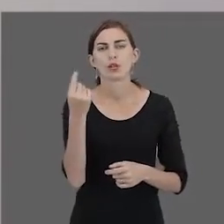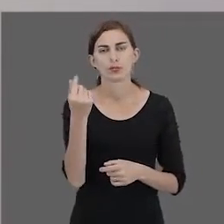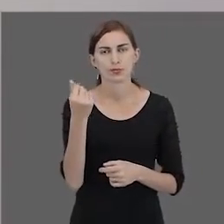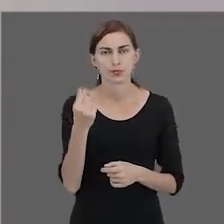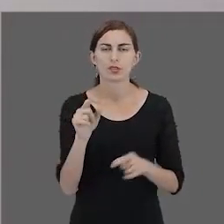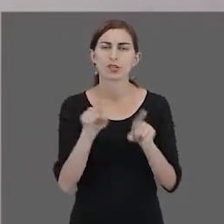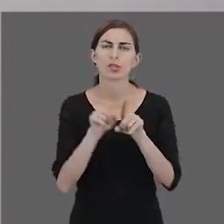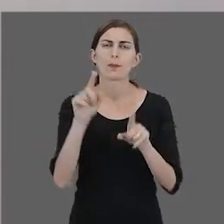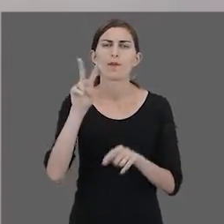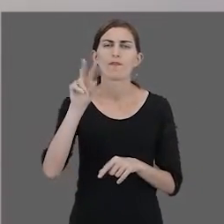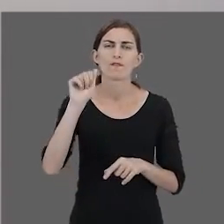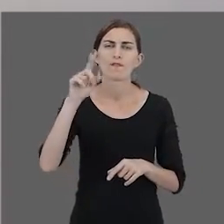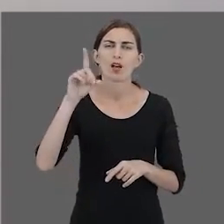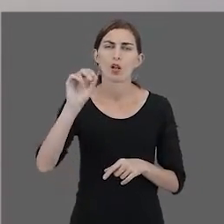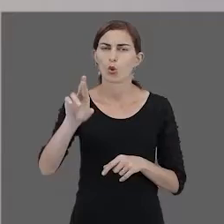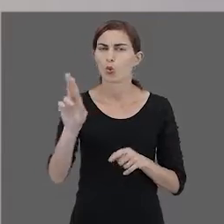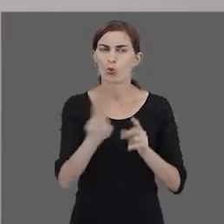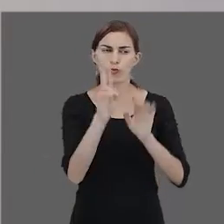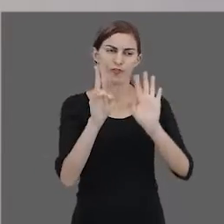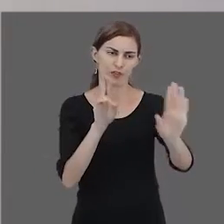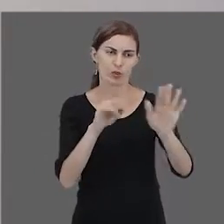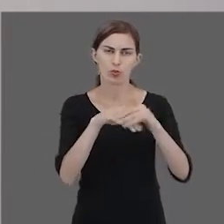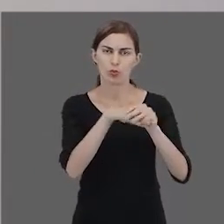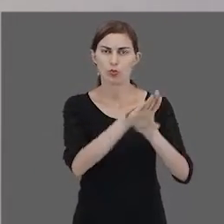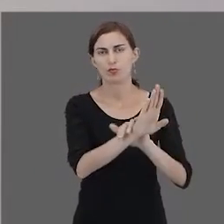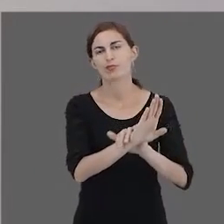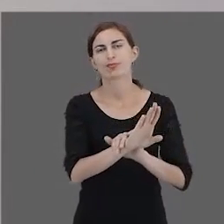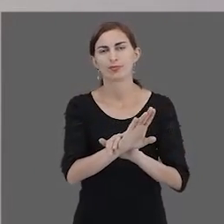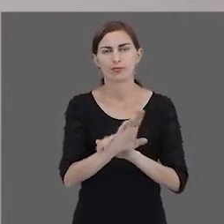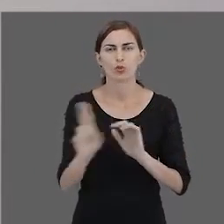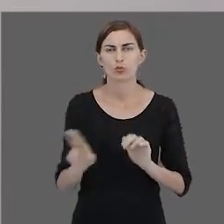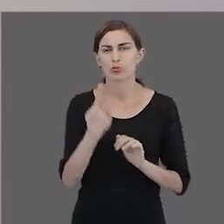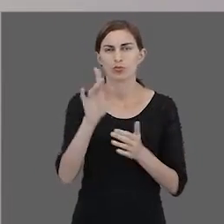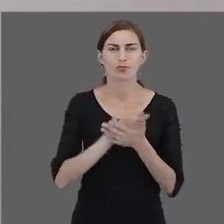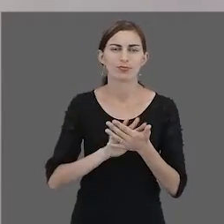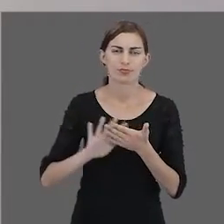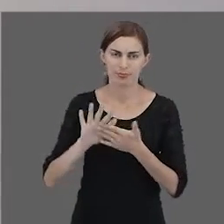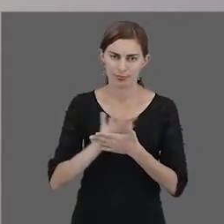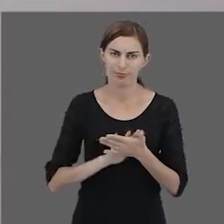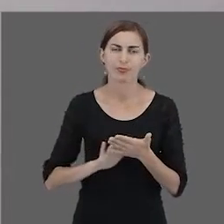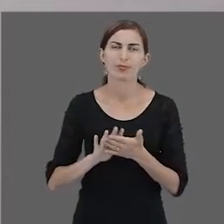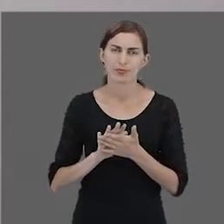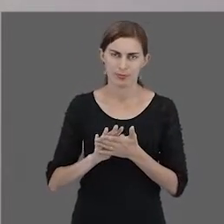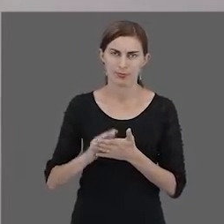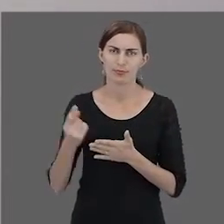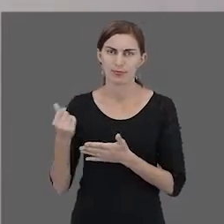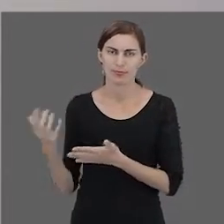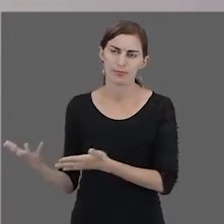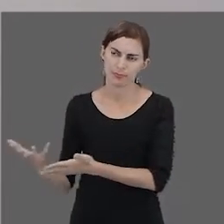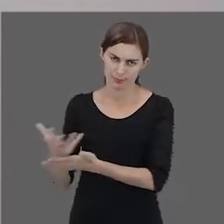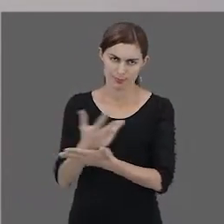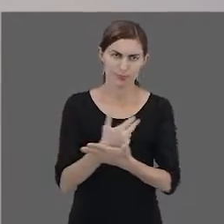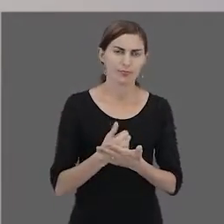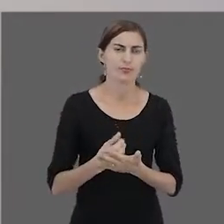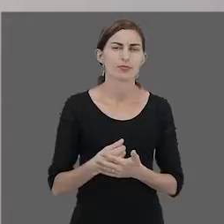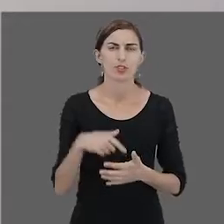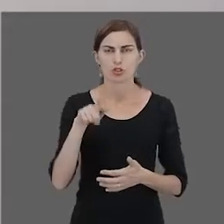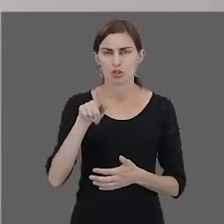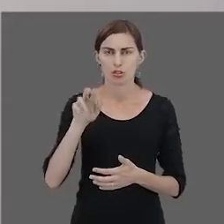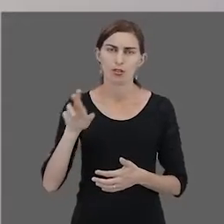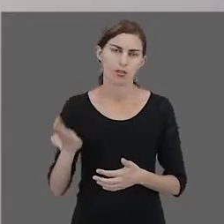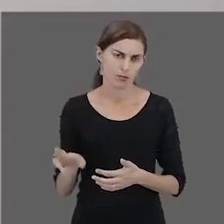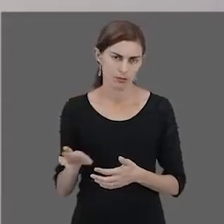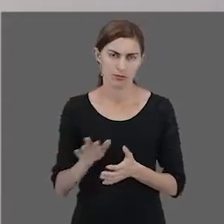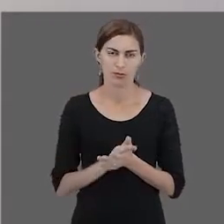o valor que não foi executado, né, em guia de recolhimento, ou seja, em GR.